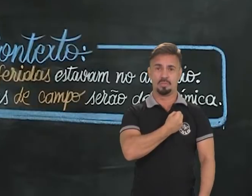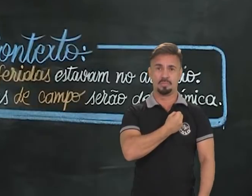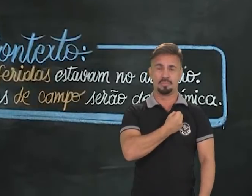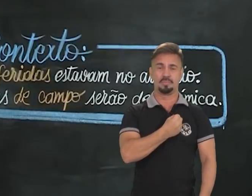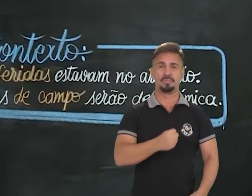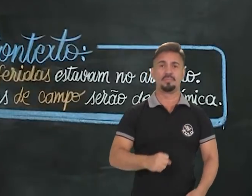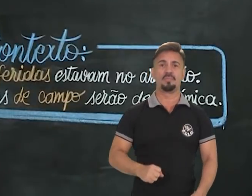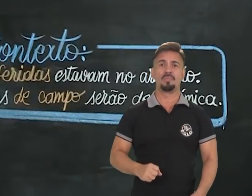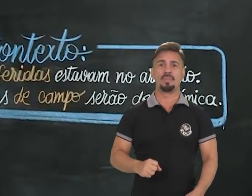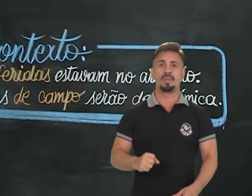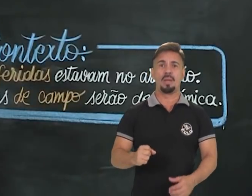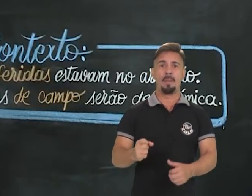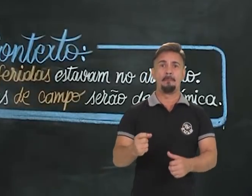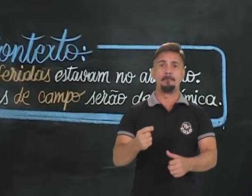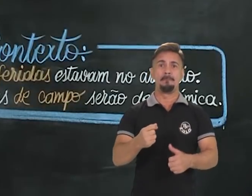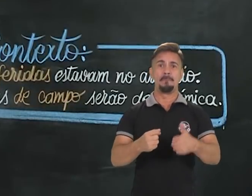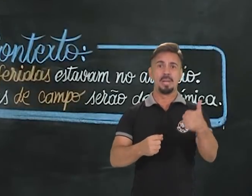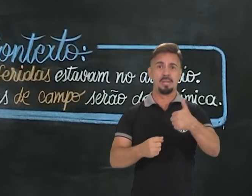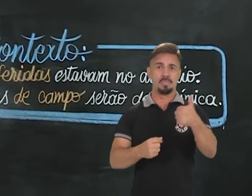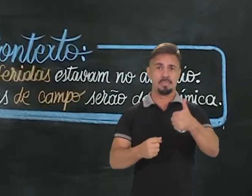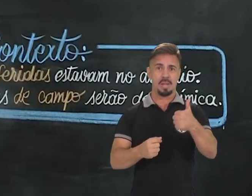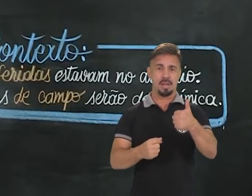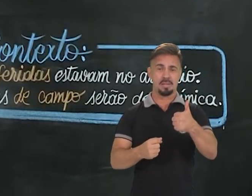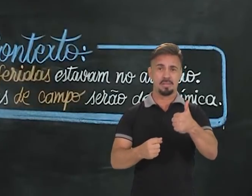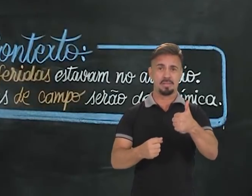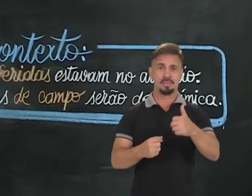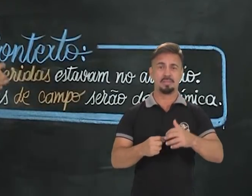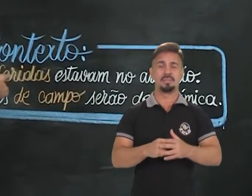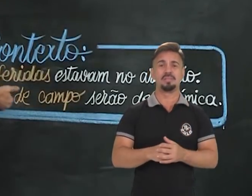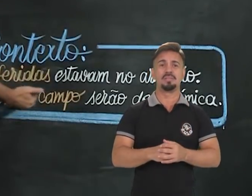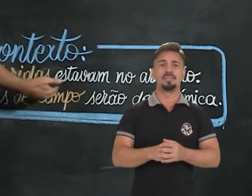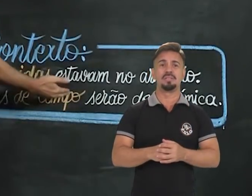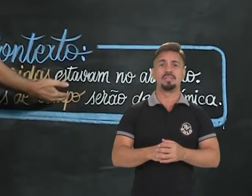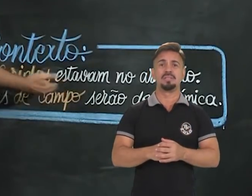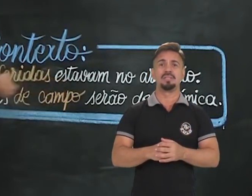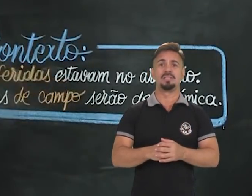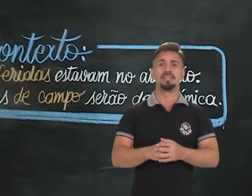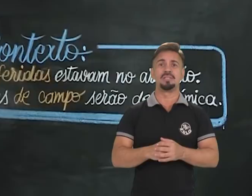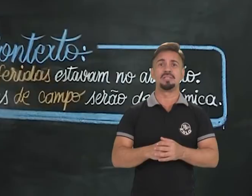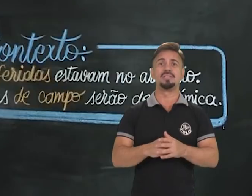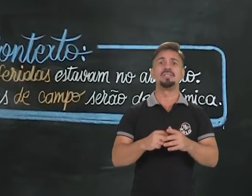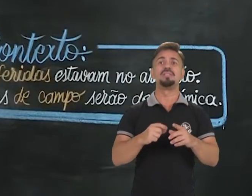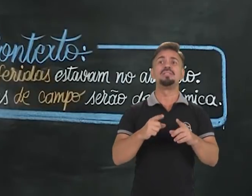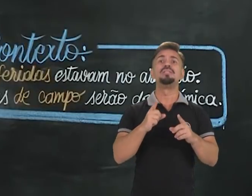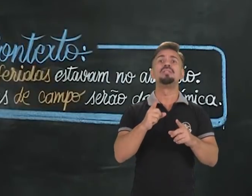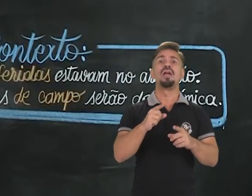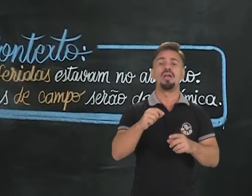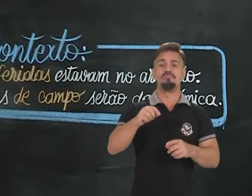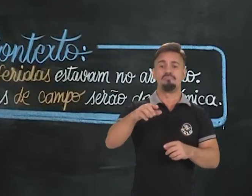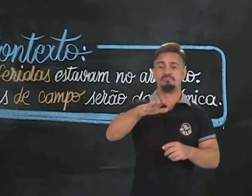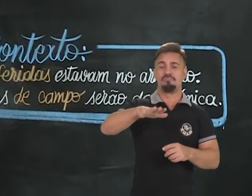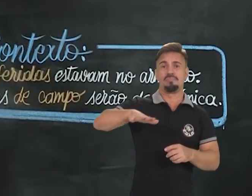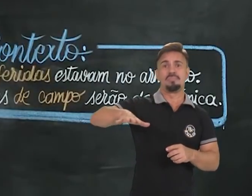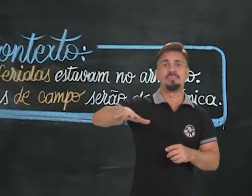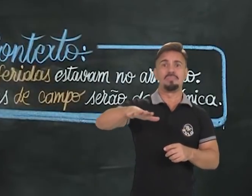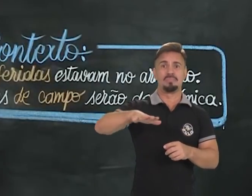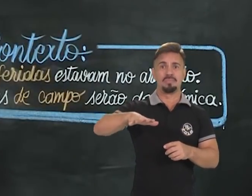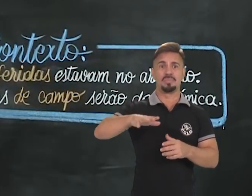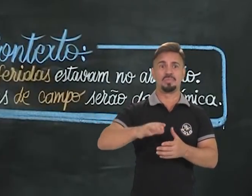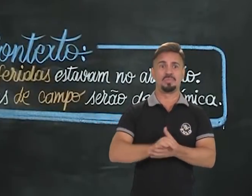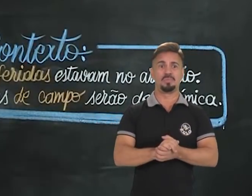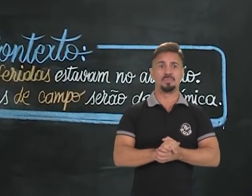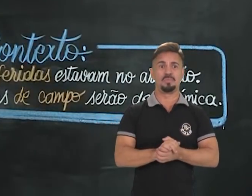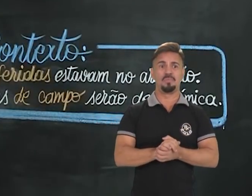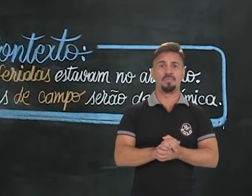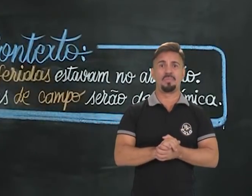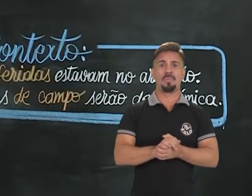cardinal. Primeiras, que é um numeral ordinal. E de campo, que é uma locução adjetiva.